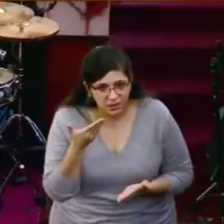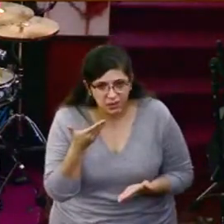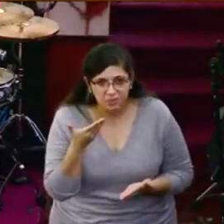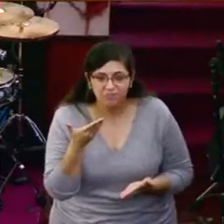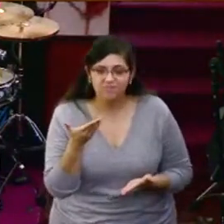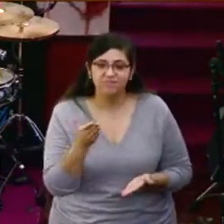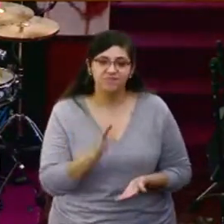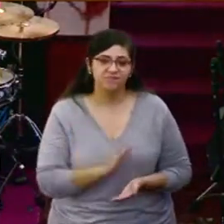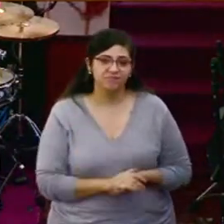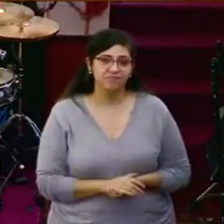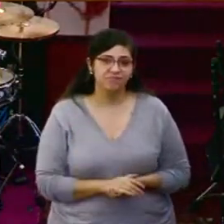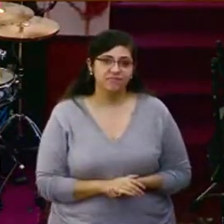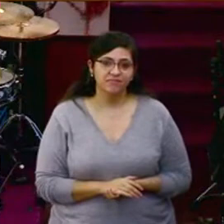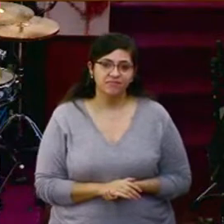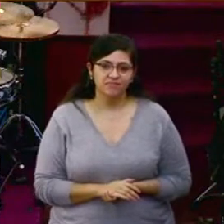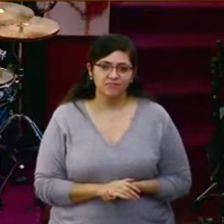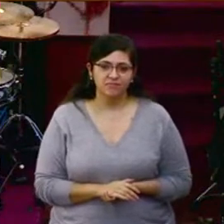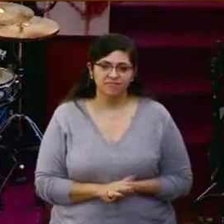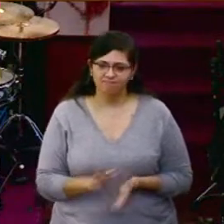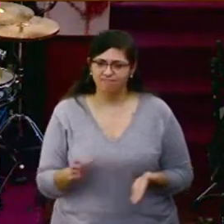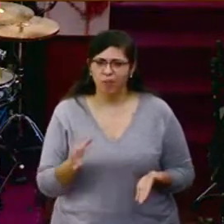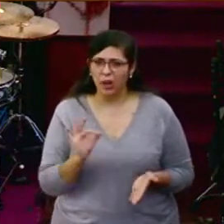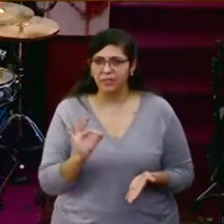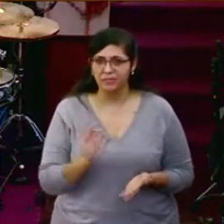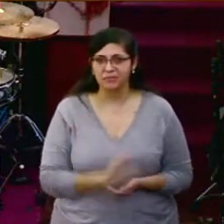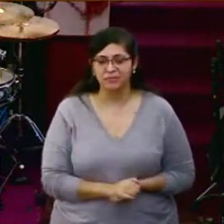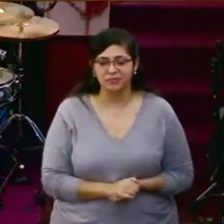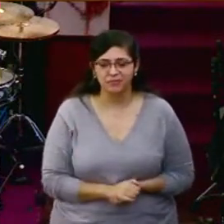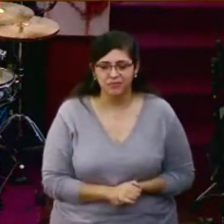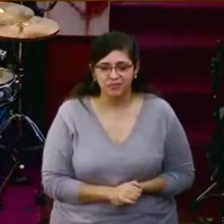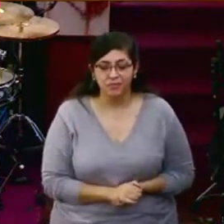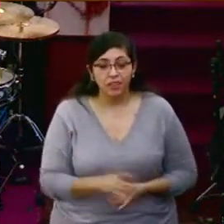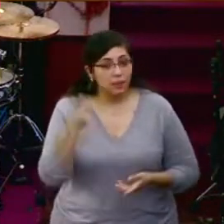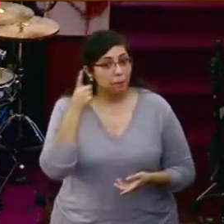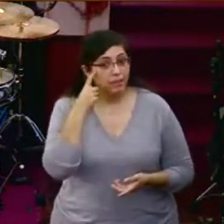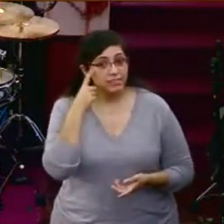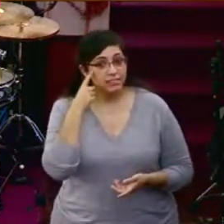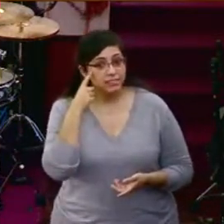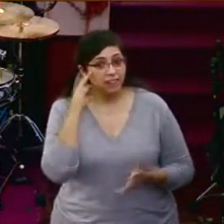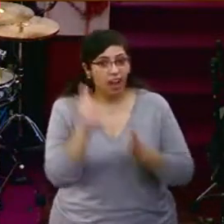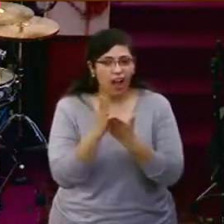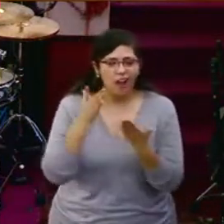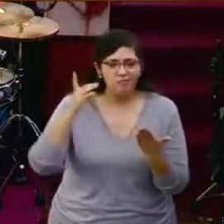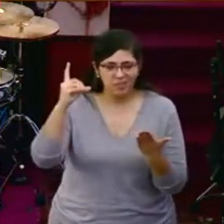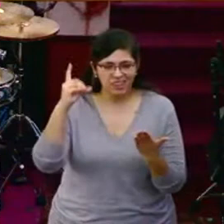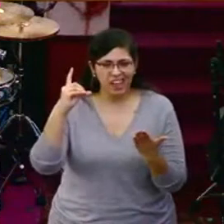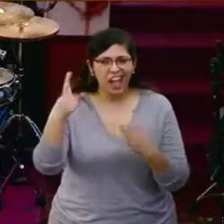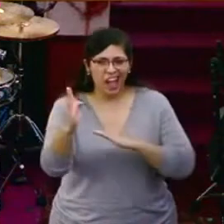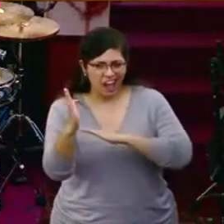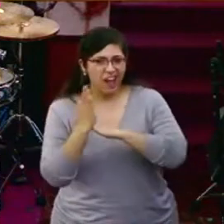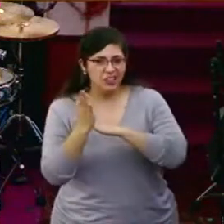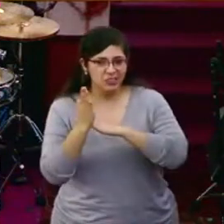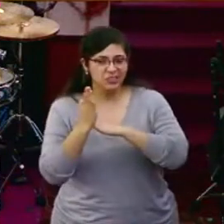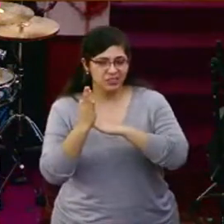que apareçam facilmente é uma tortura não é pois a palavra de deus pode nos ajudar a superar coisas